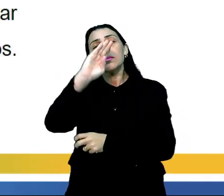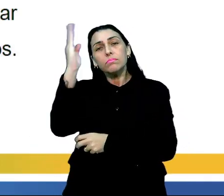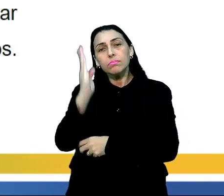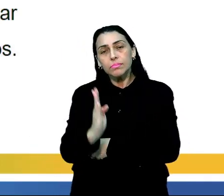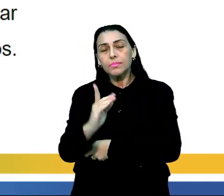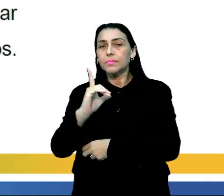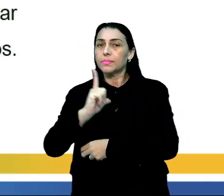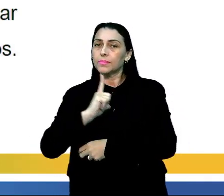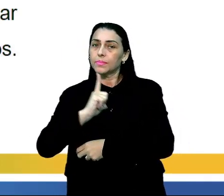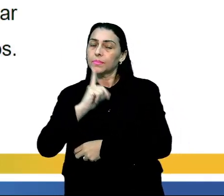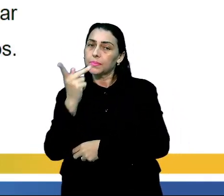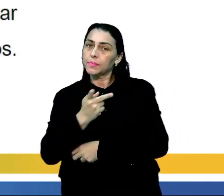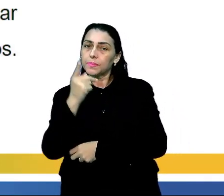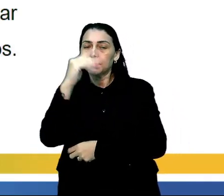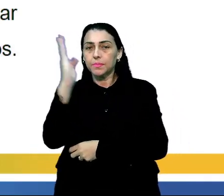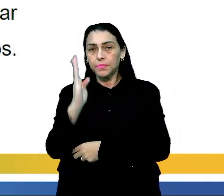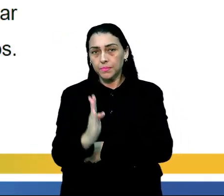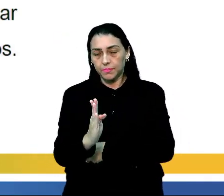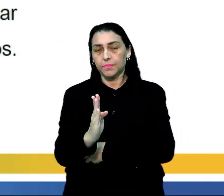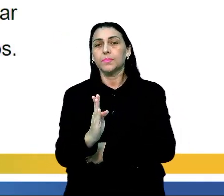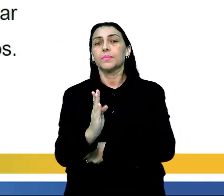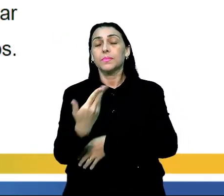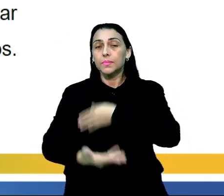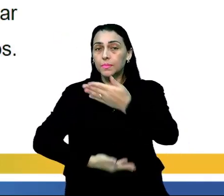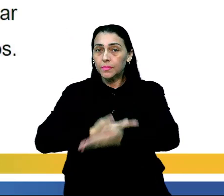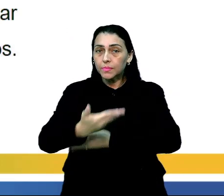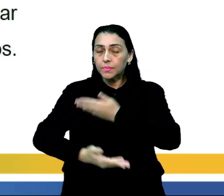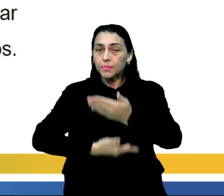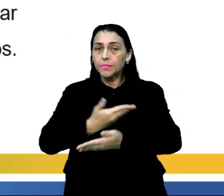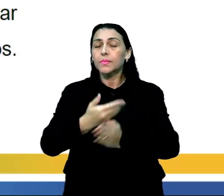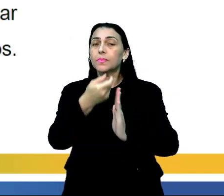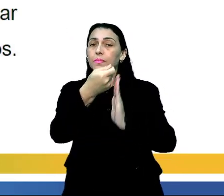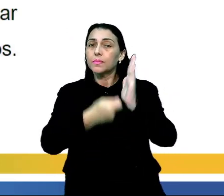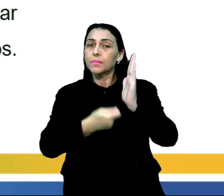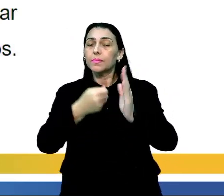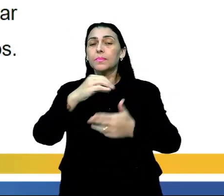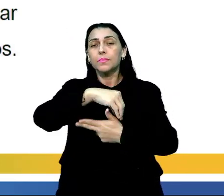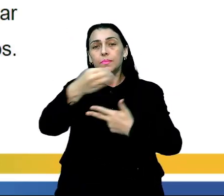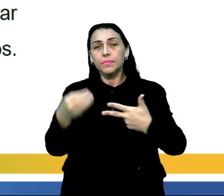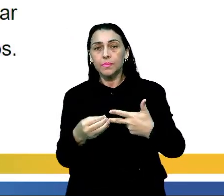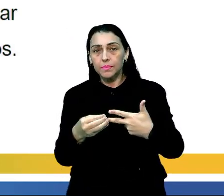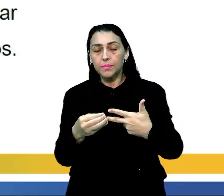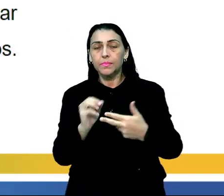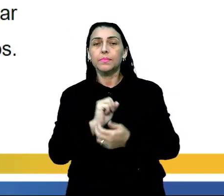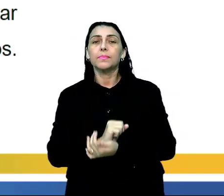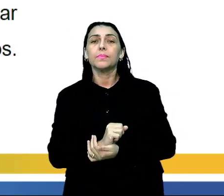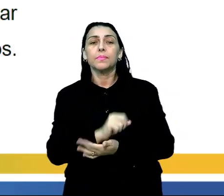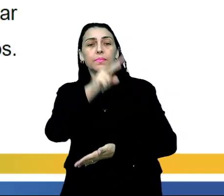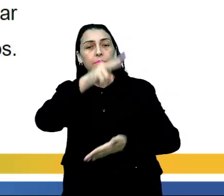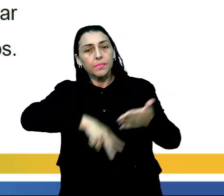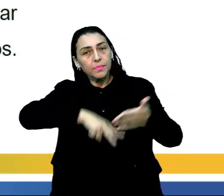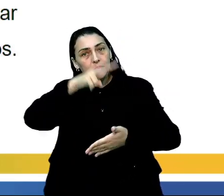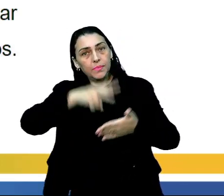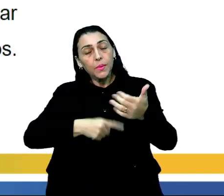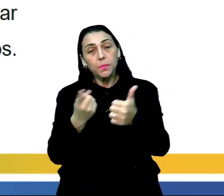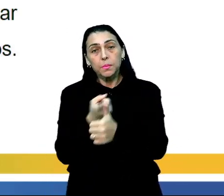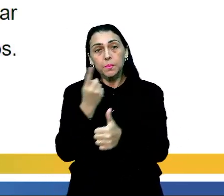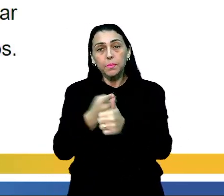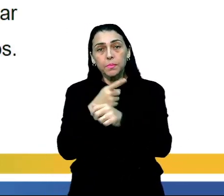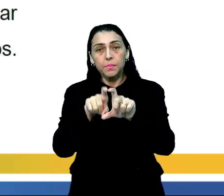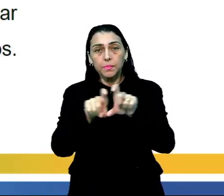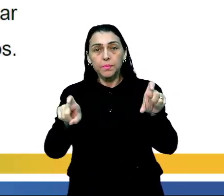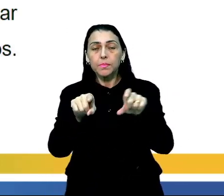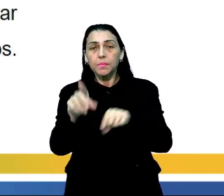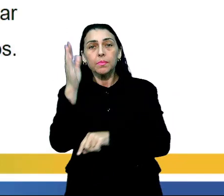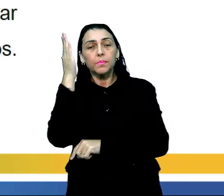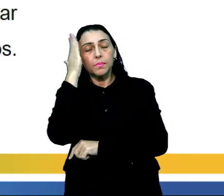Sempre estamos falando de Brasil quando se relaciona à redação do Enem. Então, vou fazer uma leitura aqui do primeiro parágrafo para